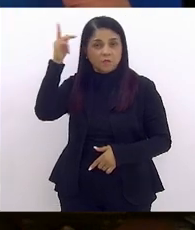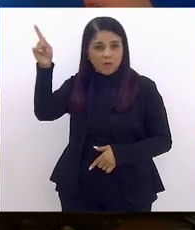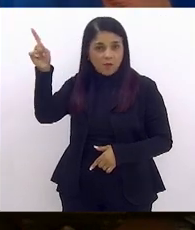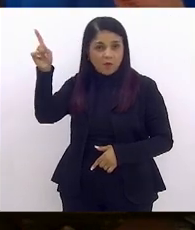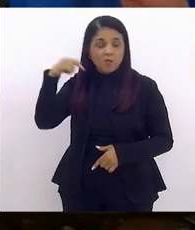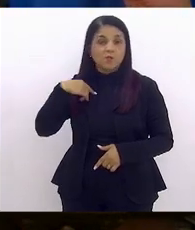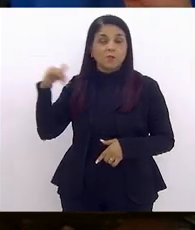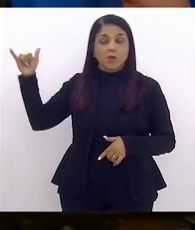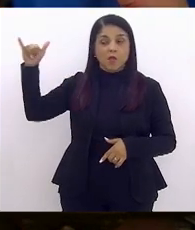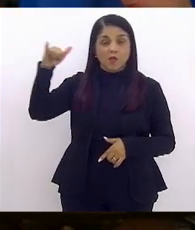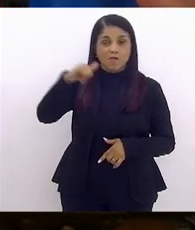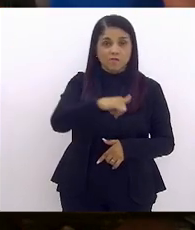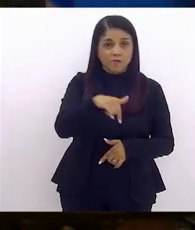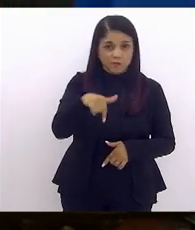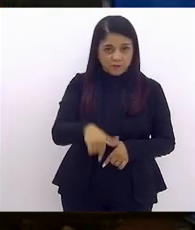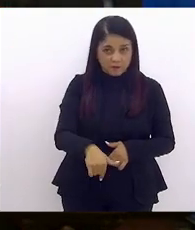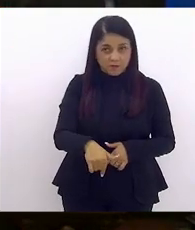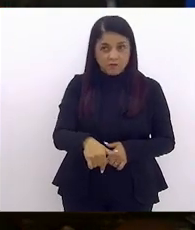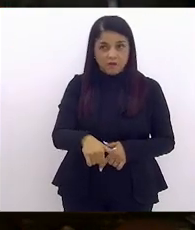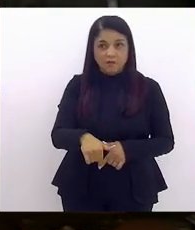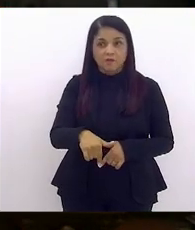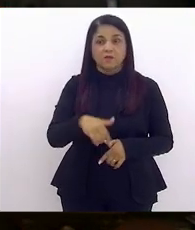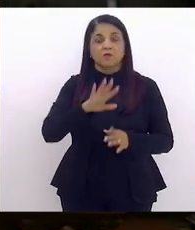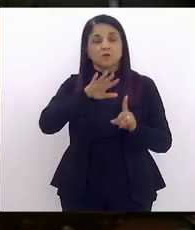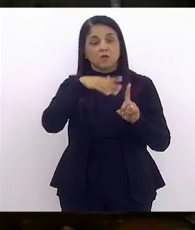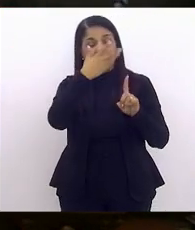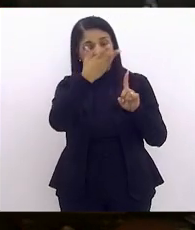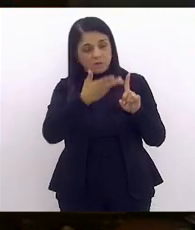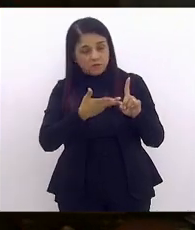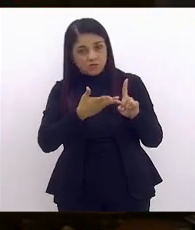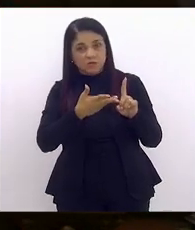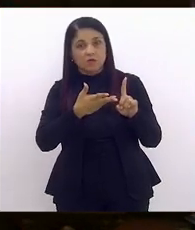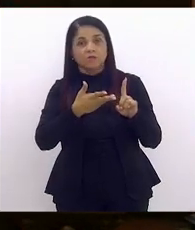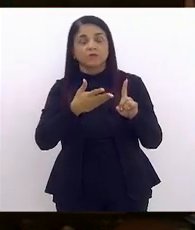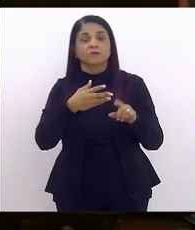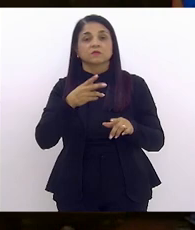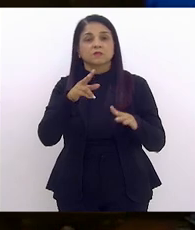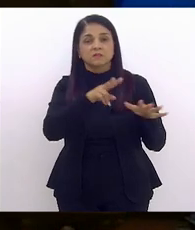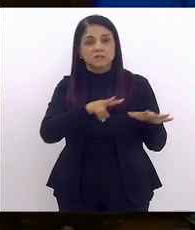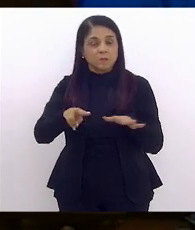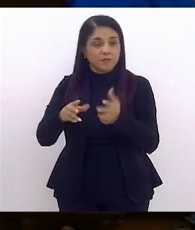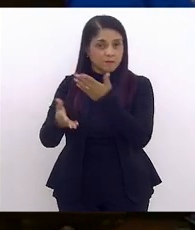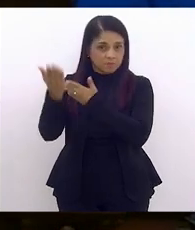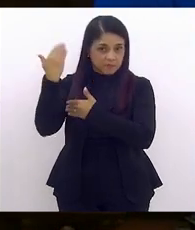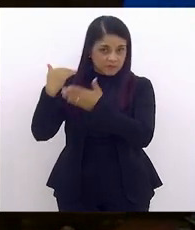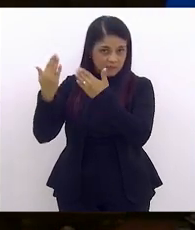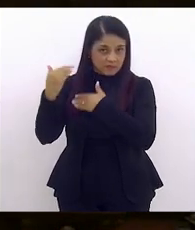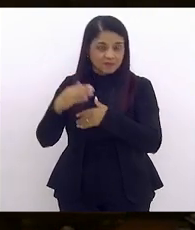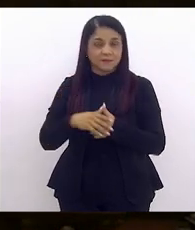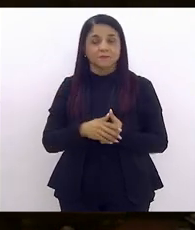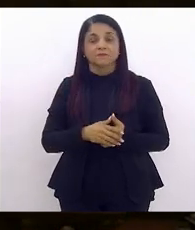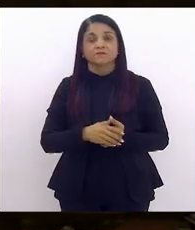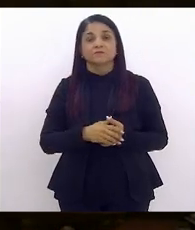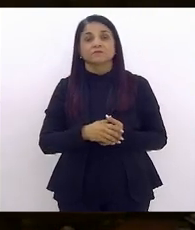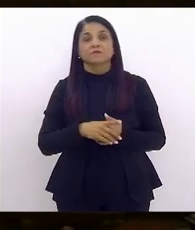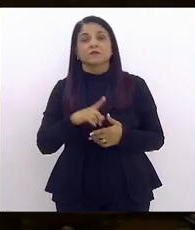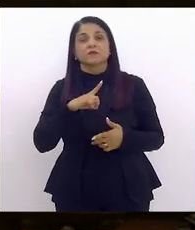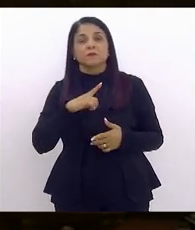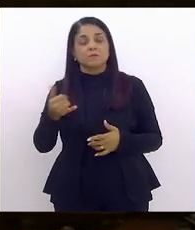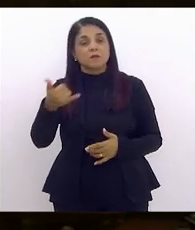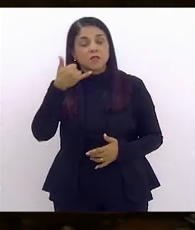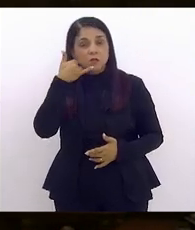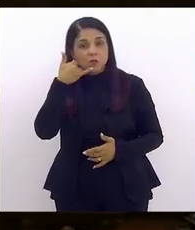avião para vir até aqui, e nós homenageamos ele na semana passada. Ainda há pouco me ligou